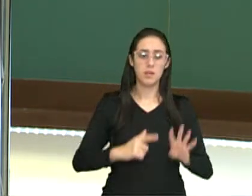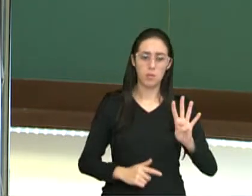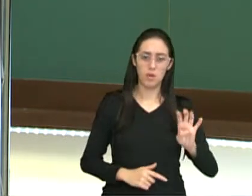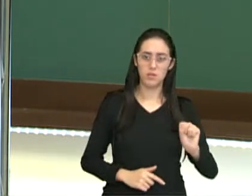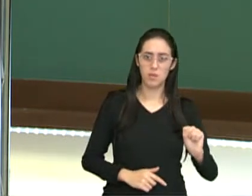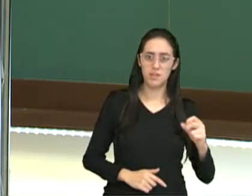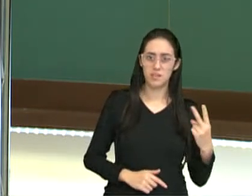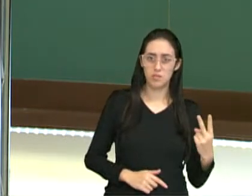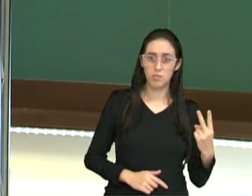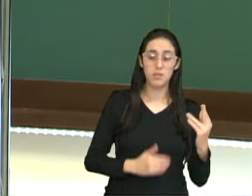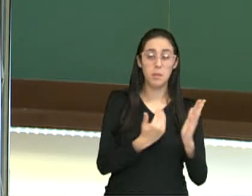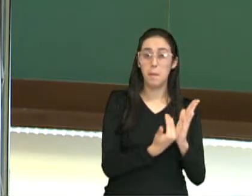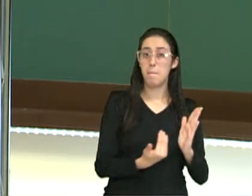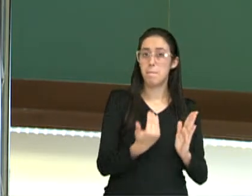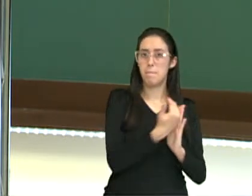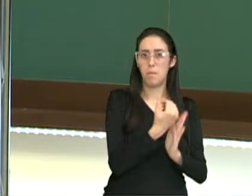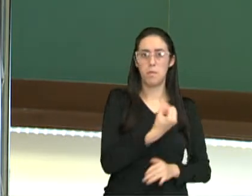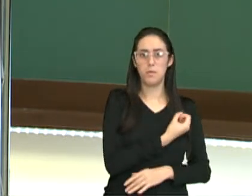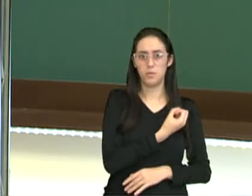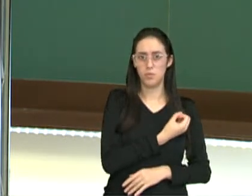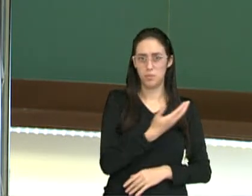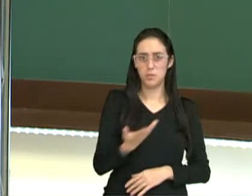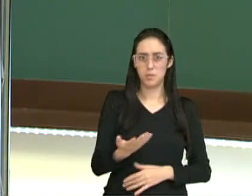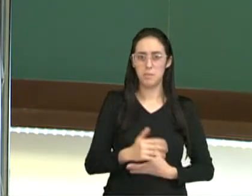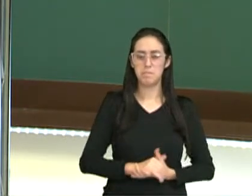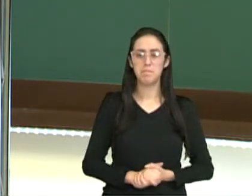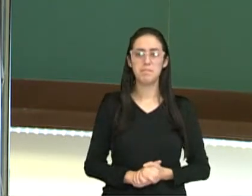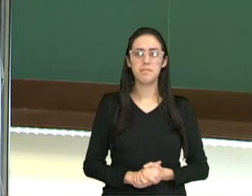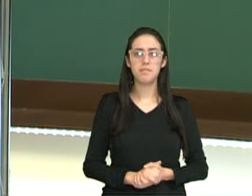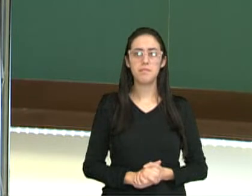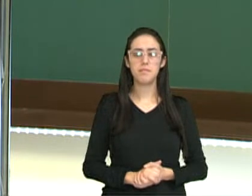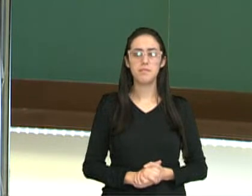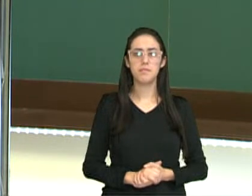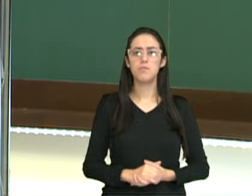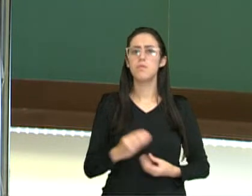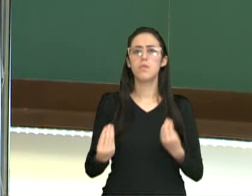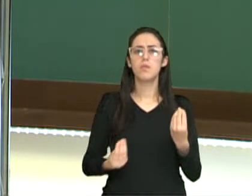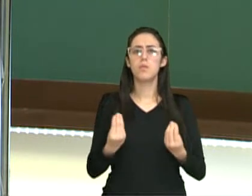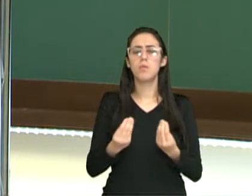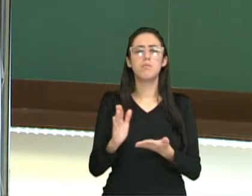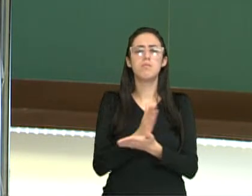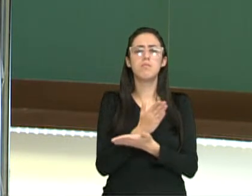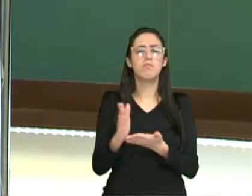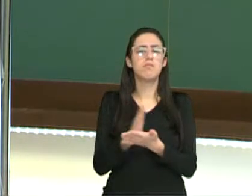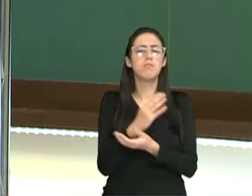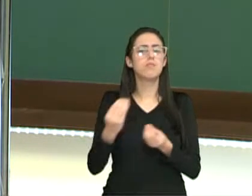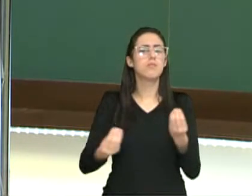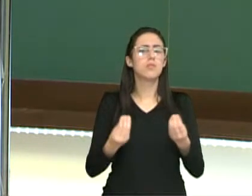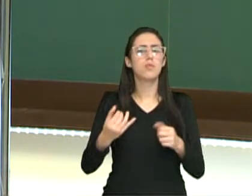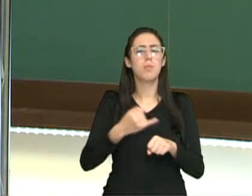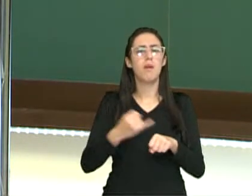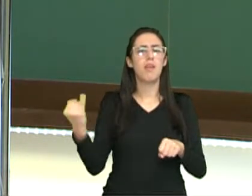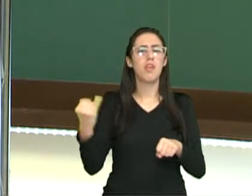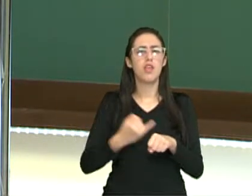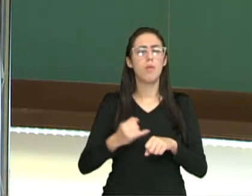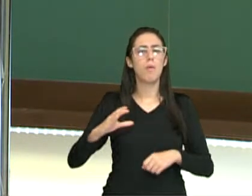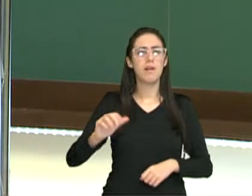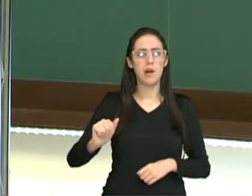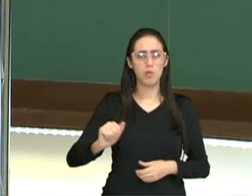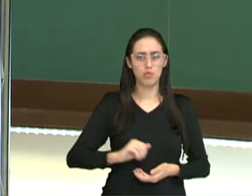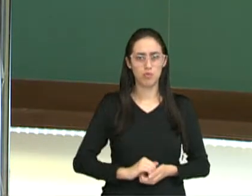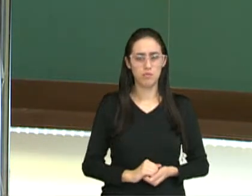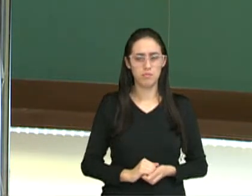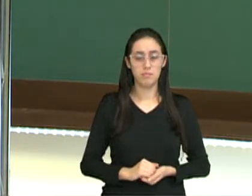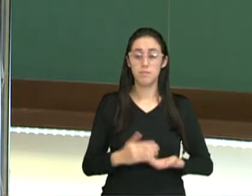4s2 como o maior número ali nessa sequência, ok? Como ficaria a distribuição eletrônica para o íon cálcio, certo? Então,